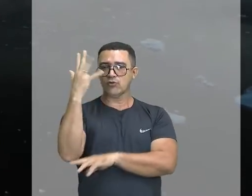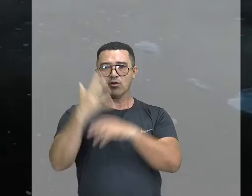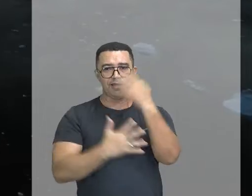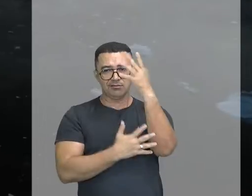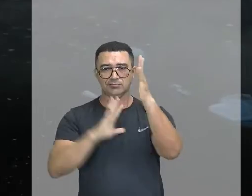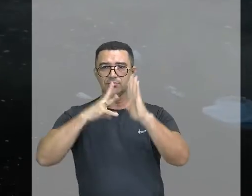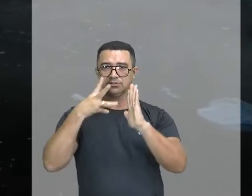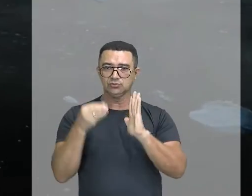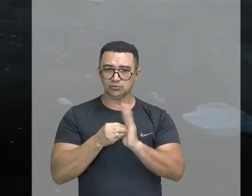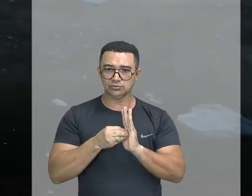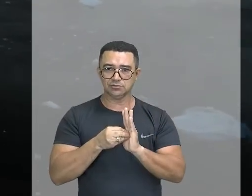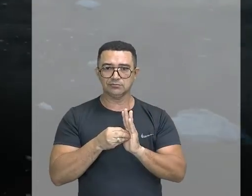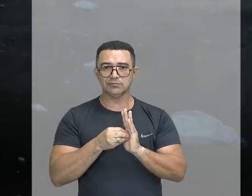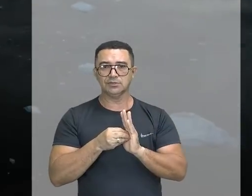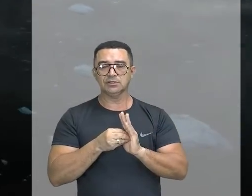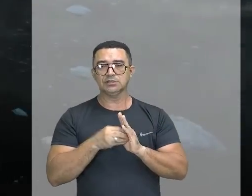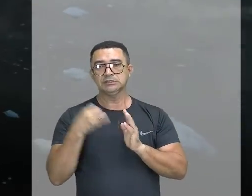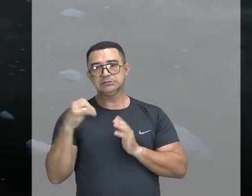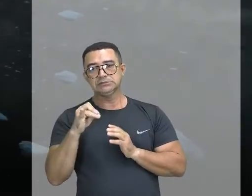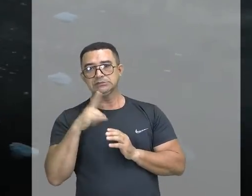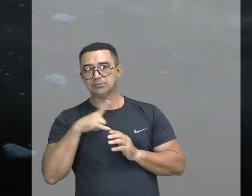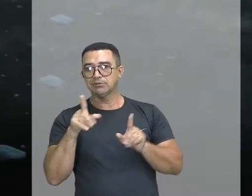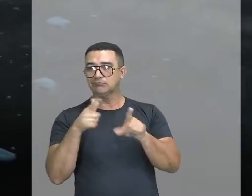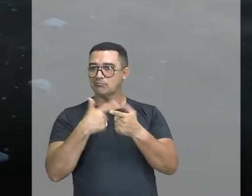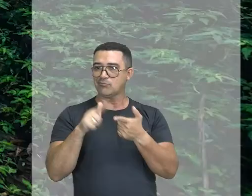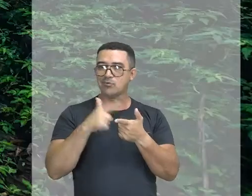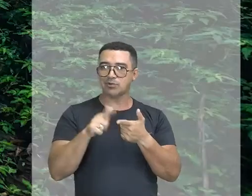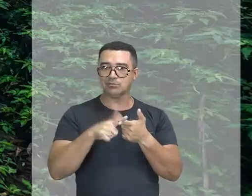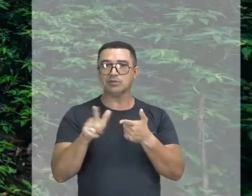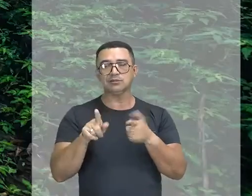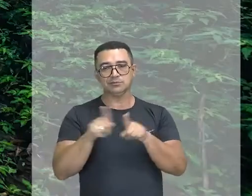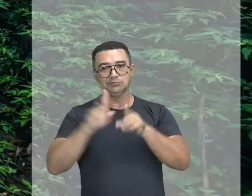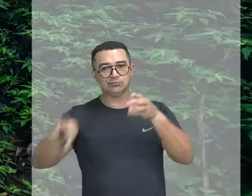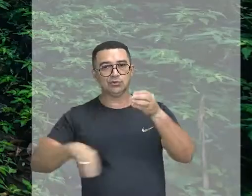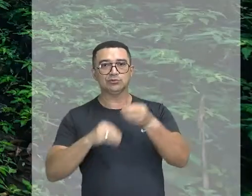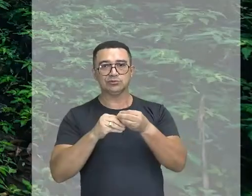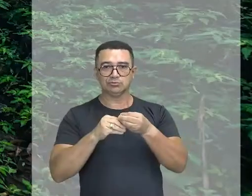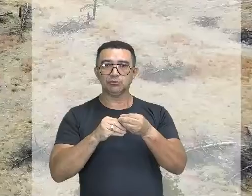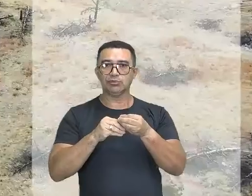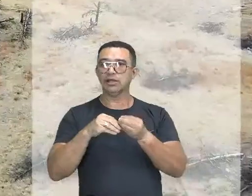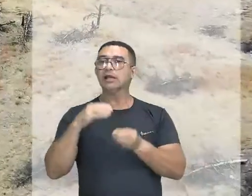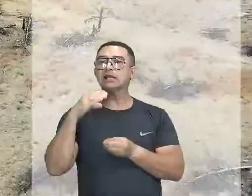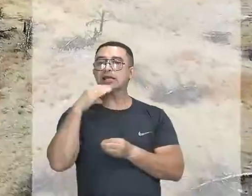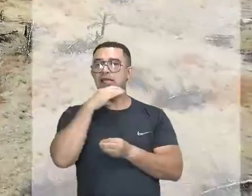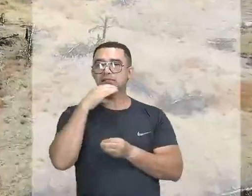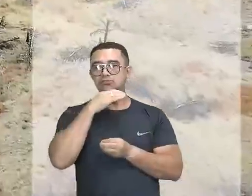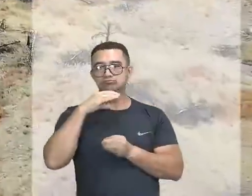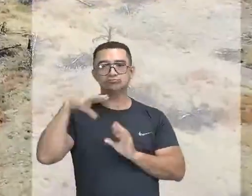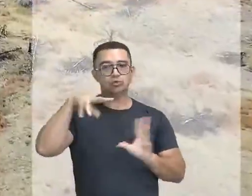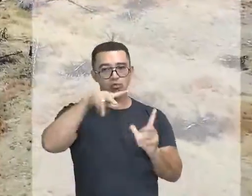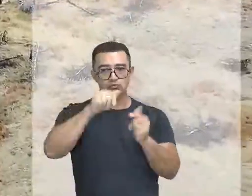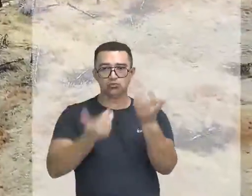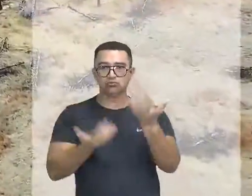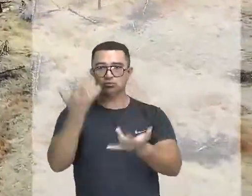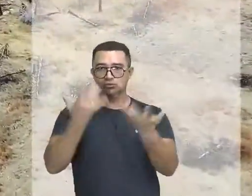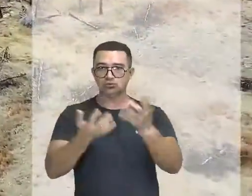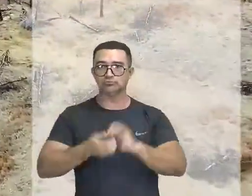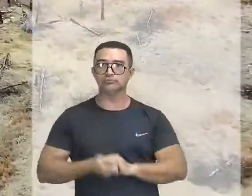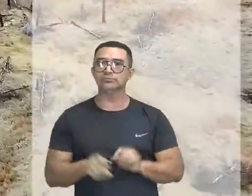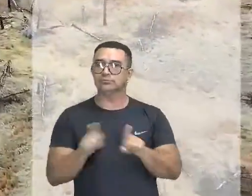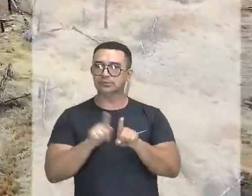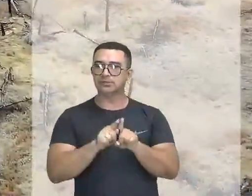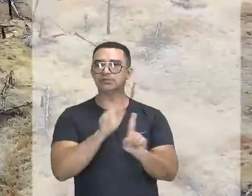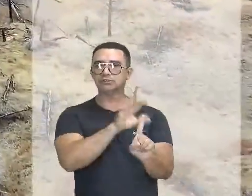por sua vez, quando não funciona muito bem, afeta também e contribui para o aquecimento global. Além disso, a Amazônia sofre